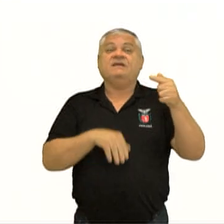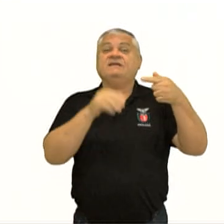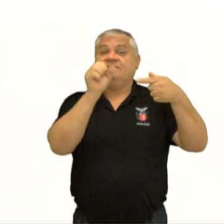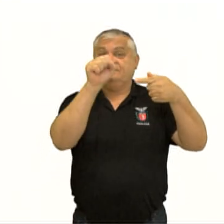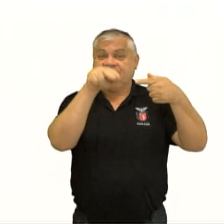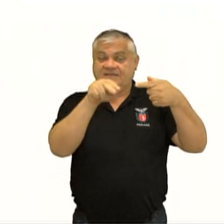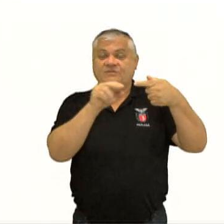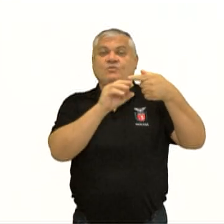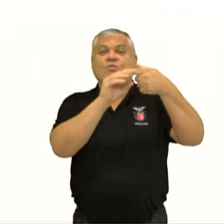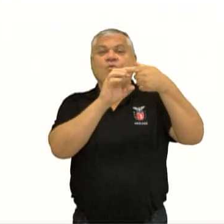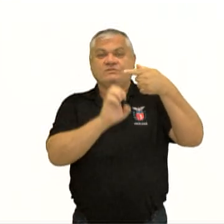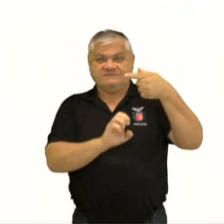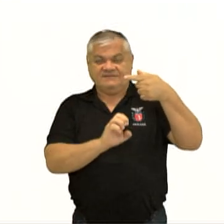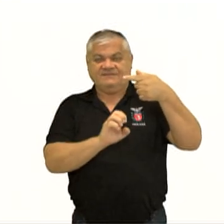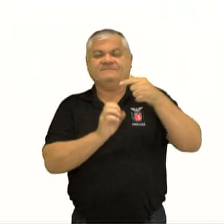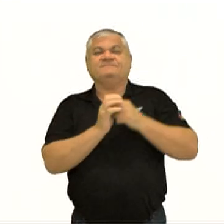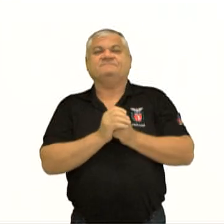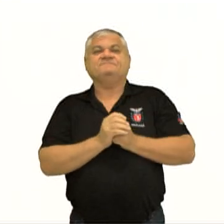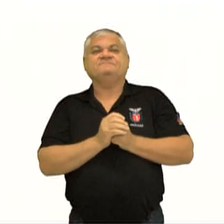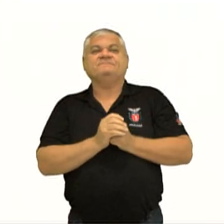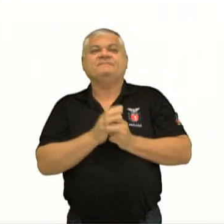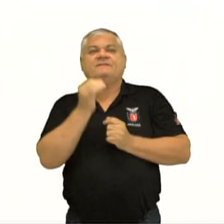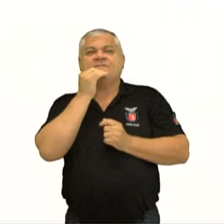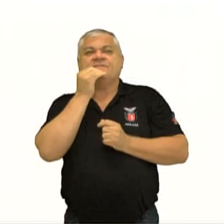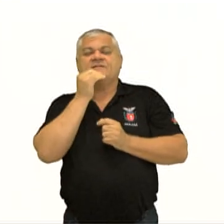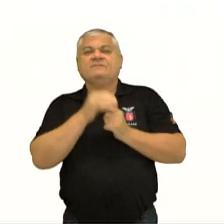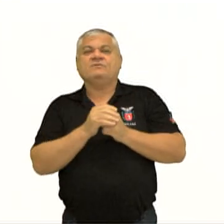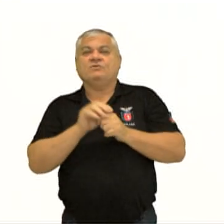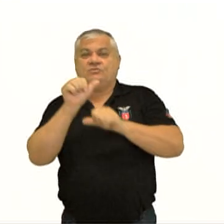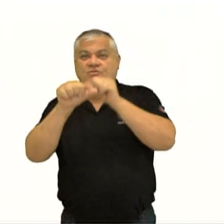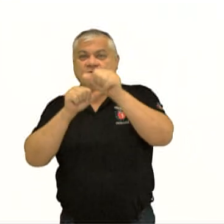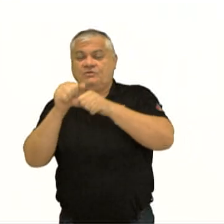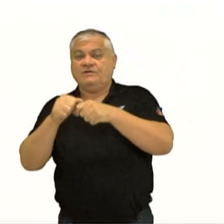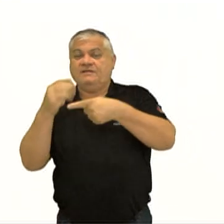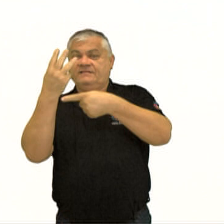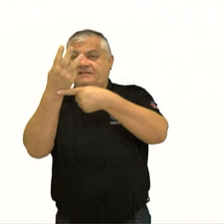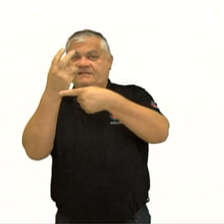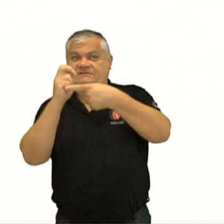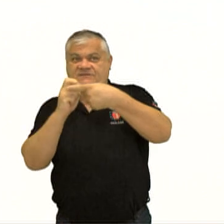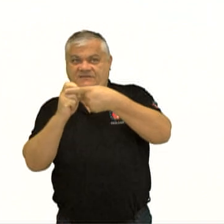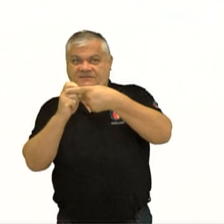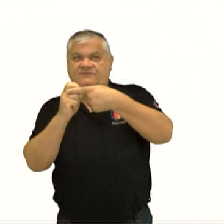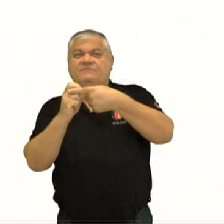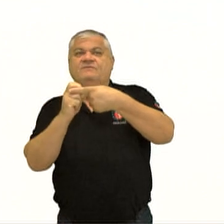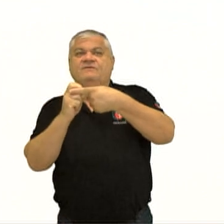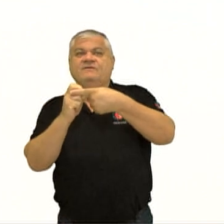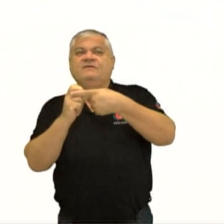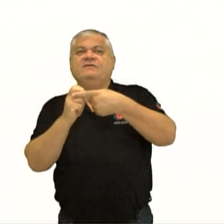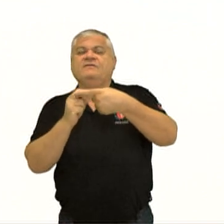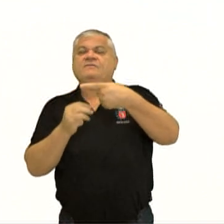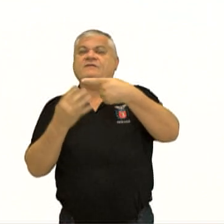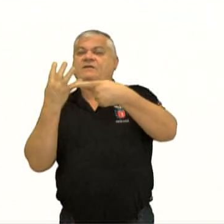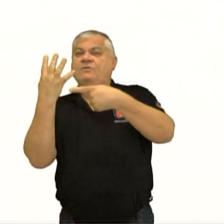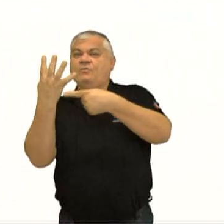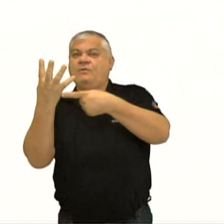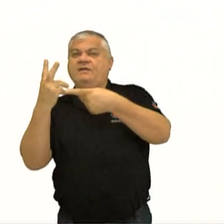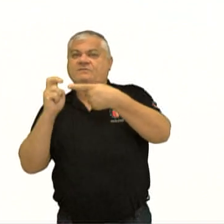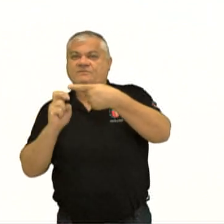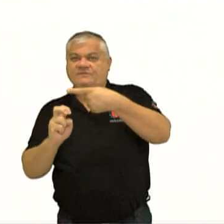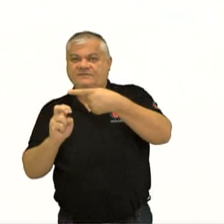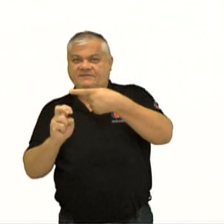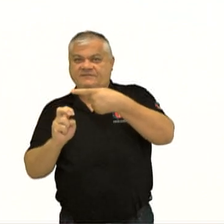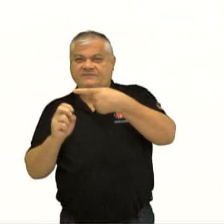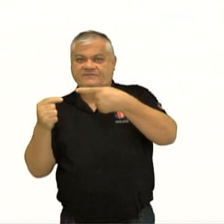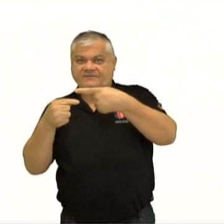essa razão do seno pelo cosseno. Então no lugar do seno eu coloquei o 3/5, no lugar do cosseno eu coloquei já o